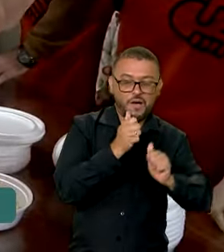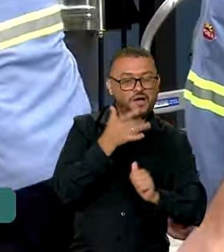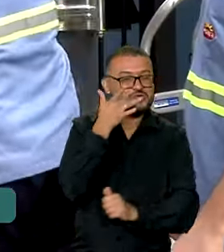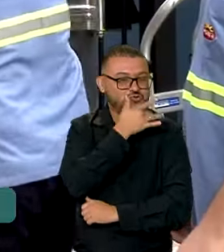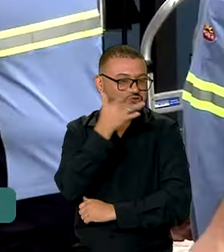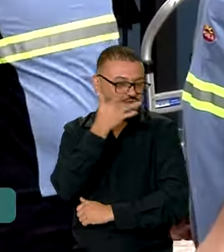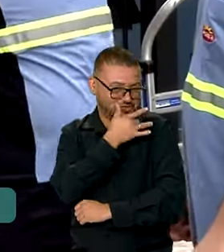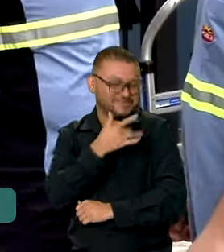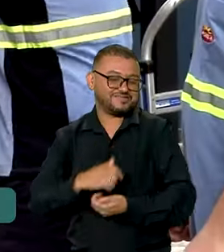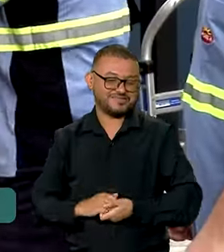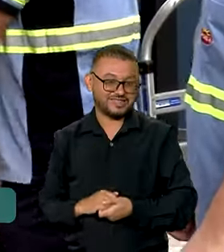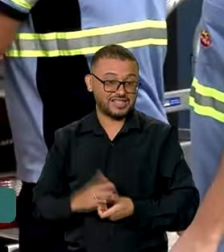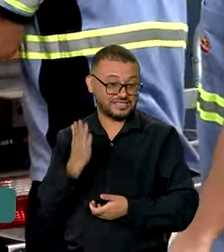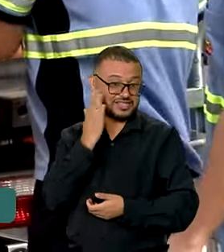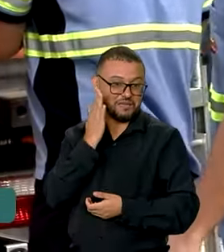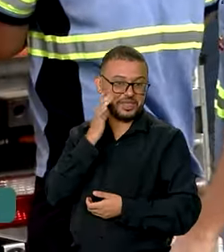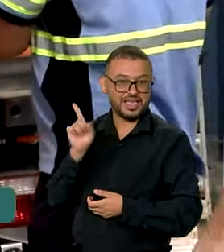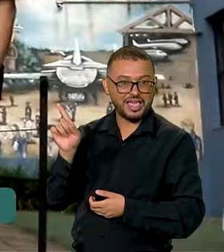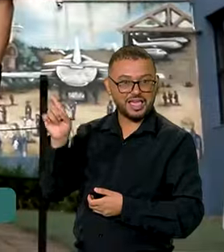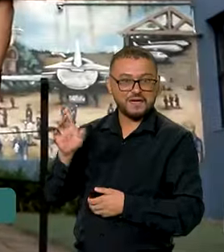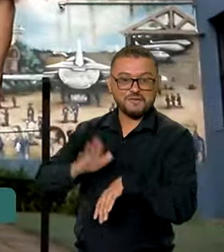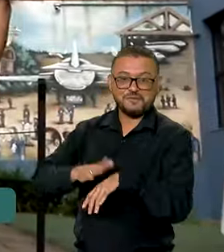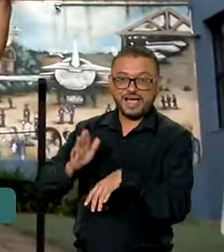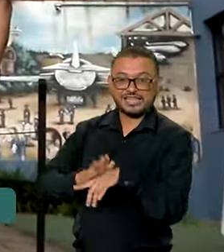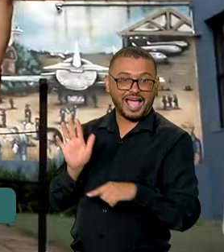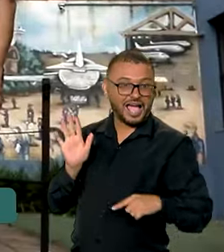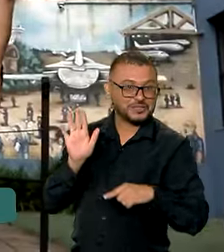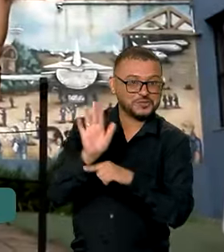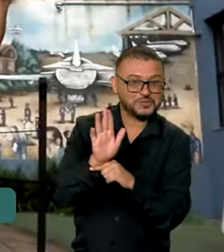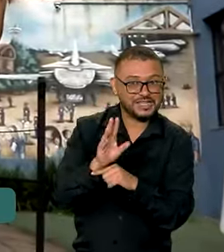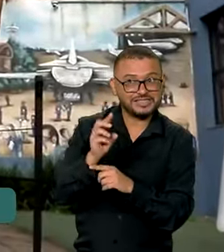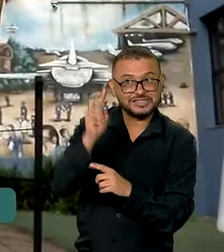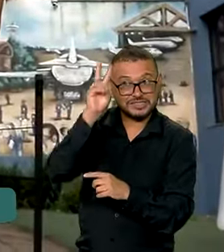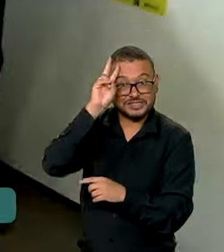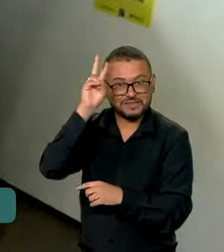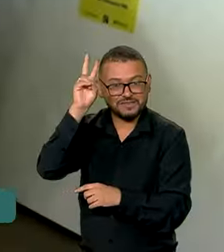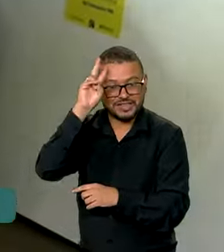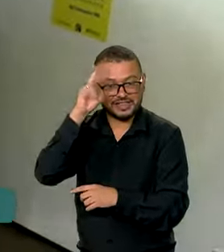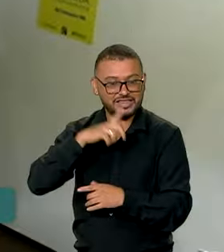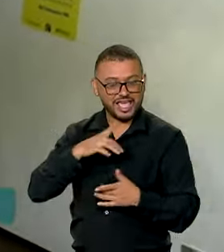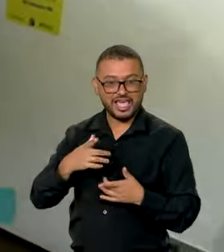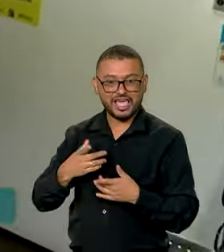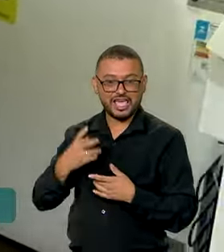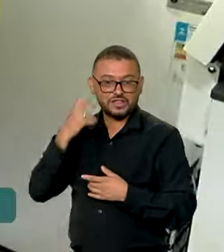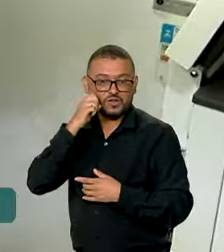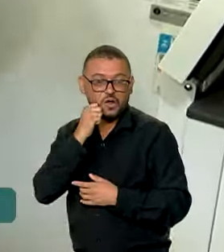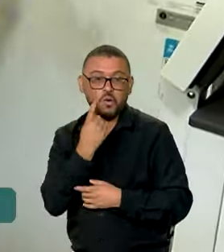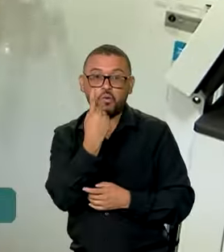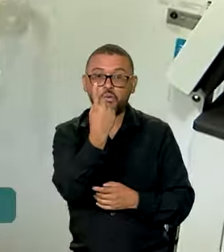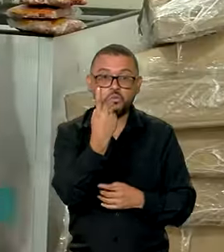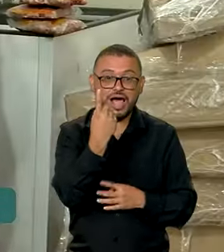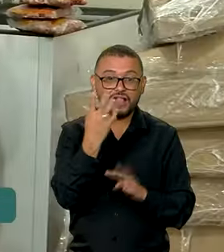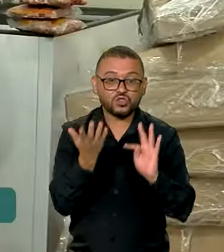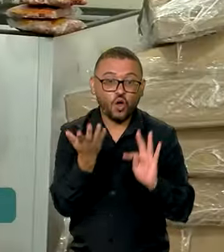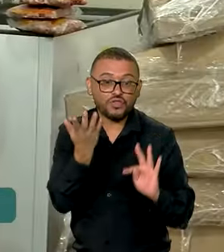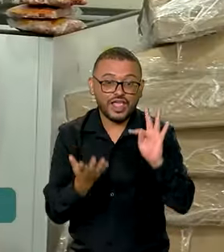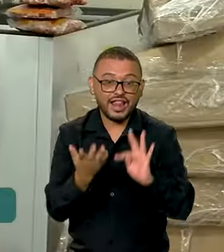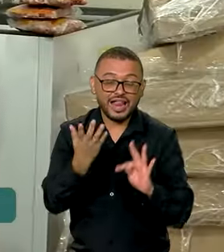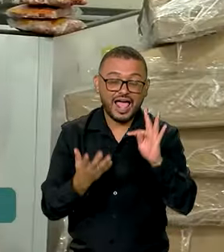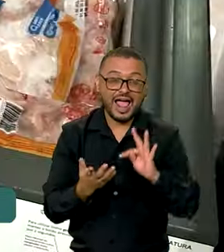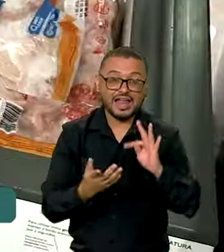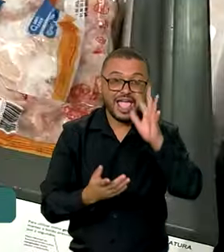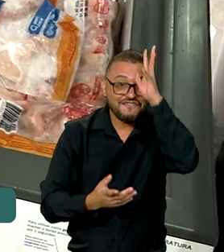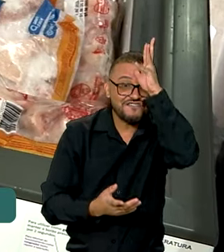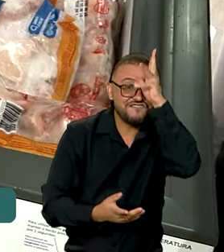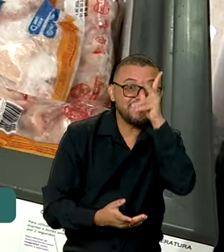galinhada. E a despensa deles recebeu um reforço nessa segunda-feira. A doação de uma tonelada de carne de frango